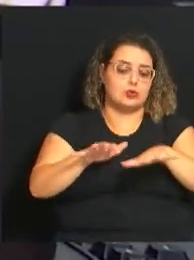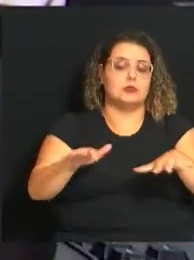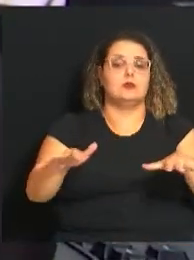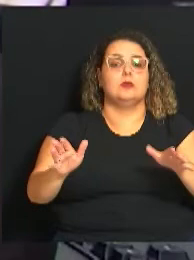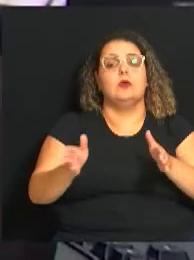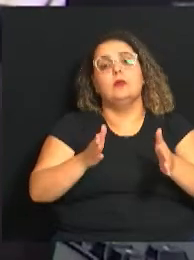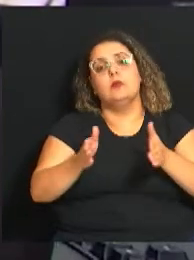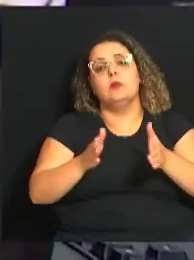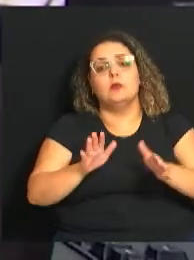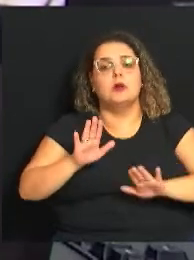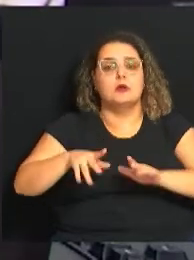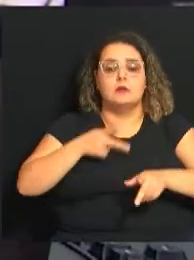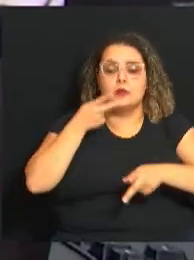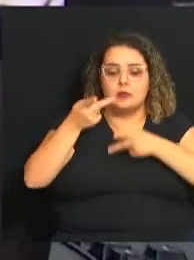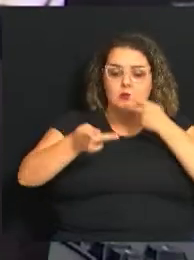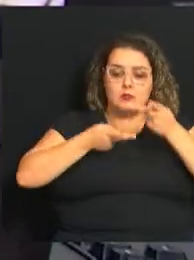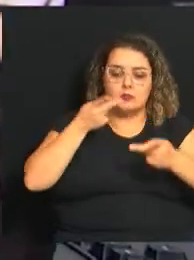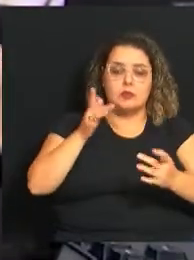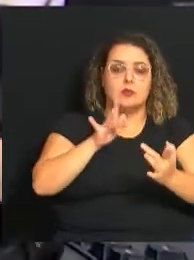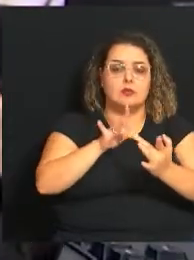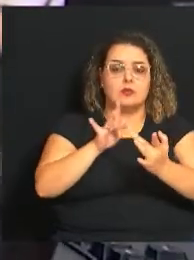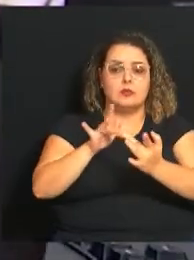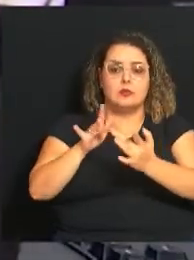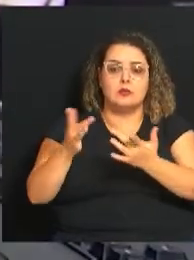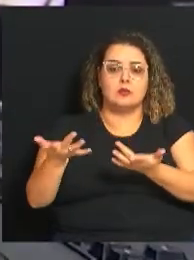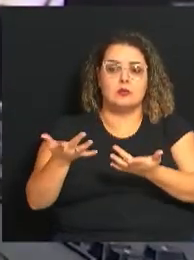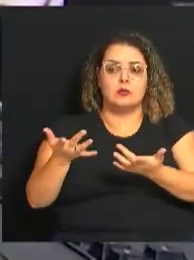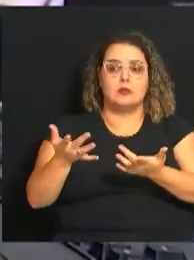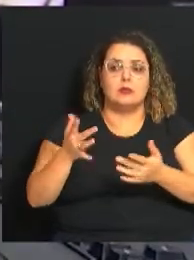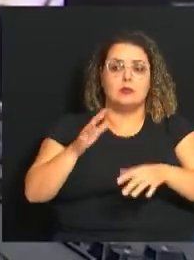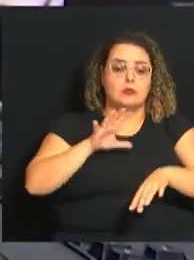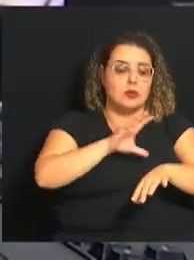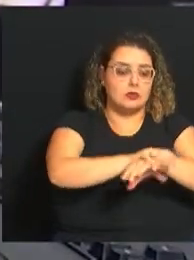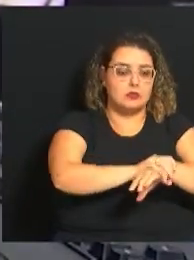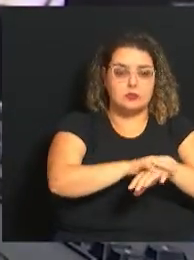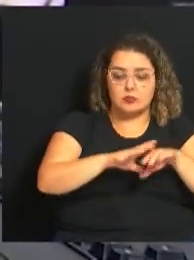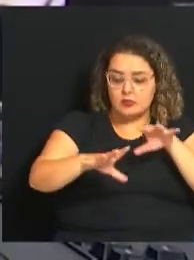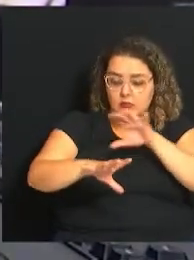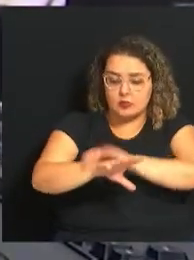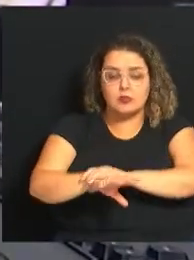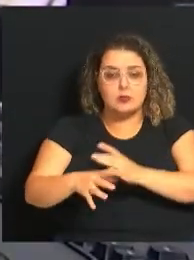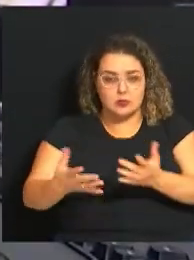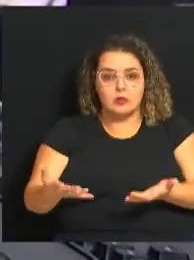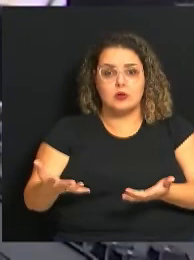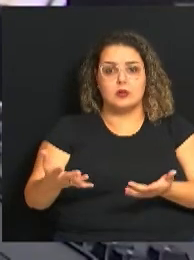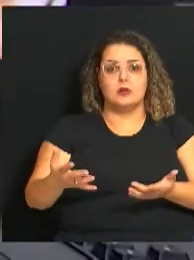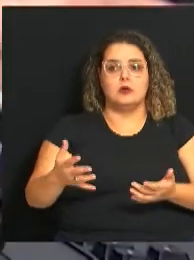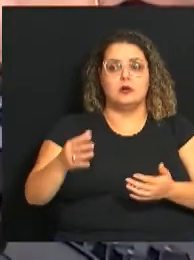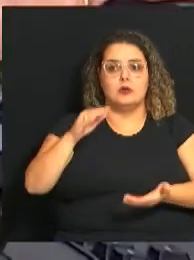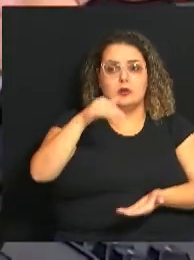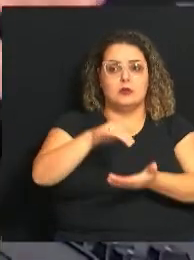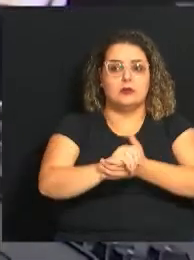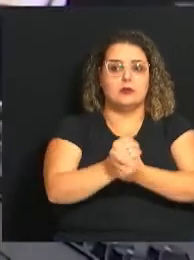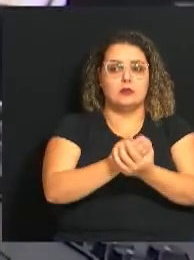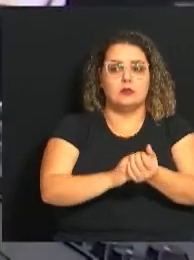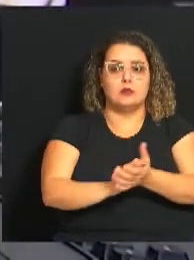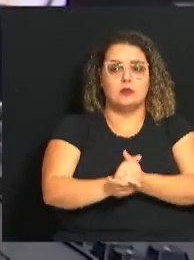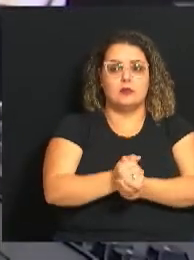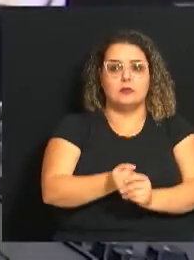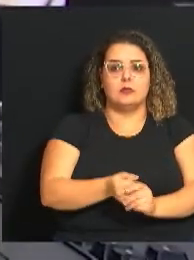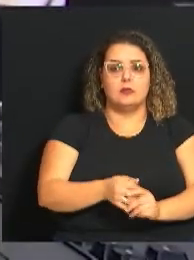pela fala, pelo contato, pelo toque. O álcool gel combate aproximadamente,